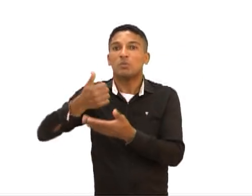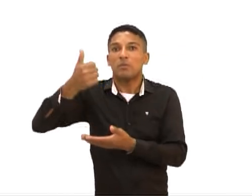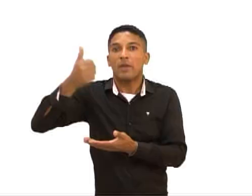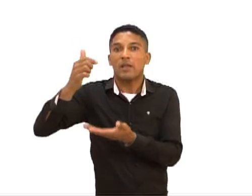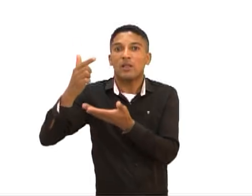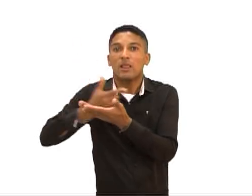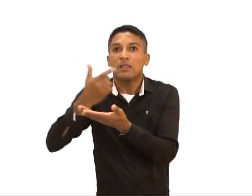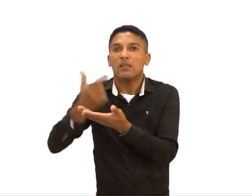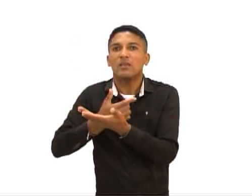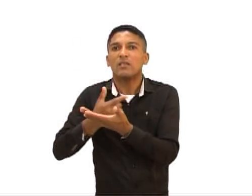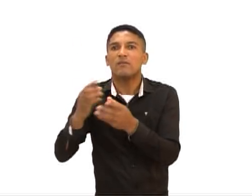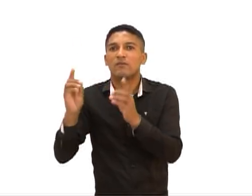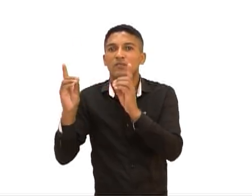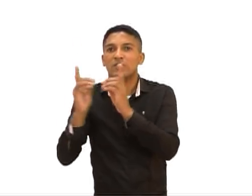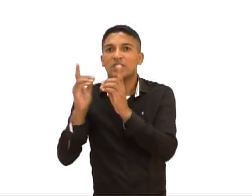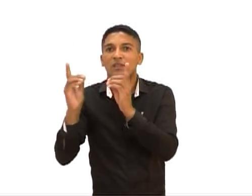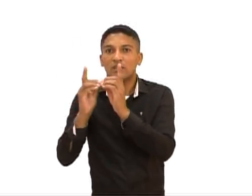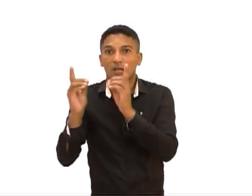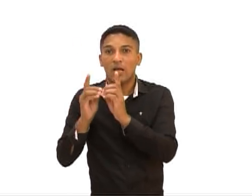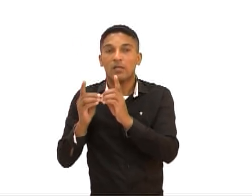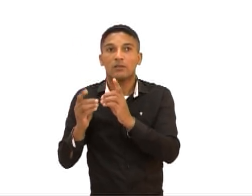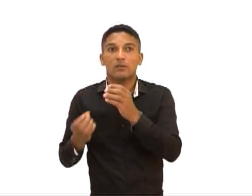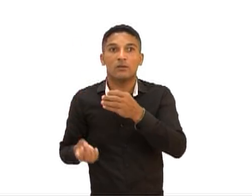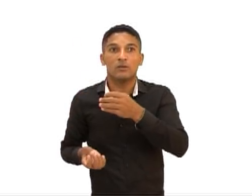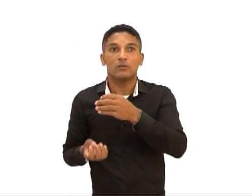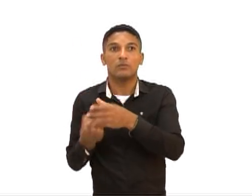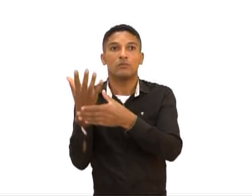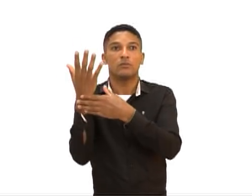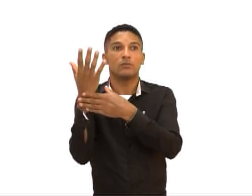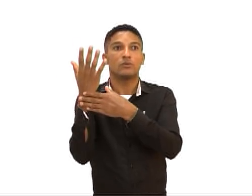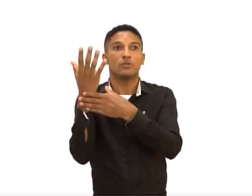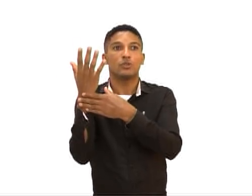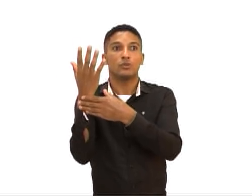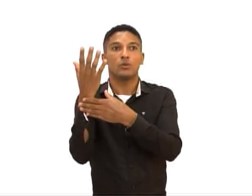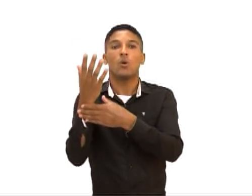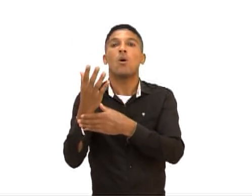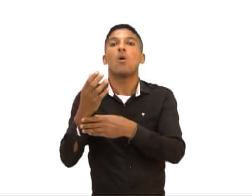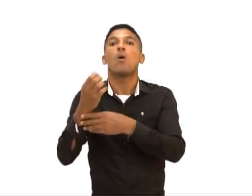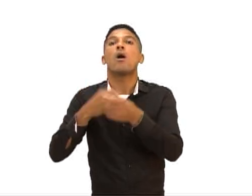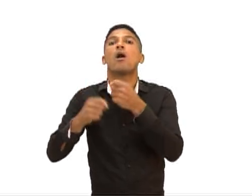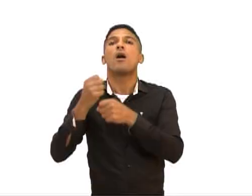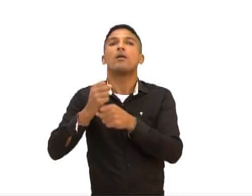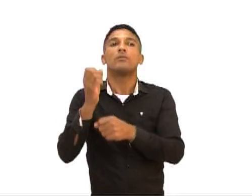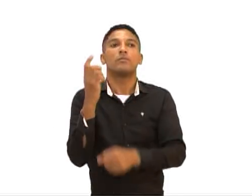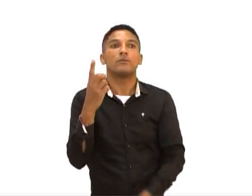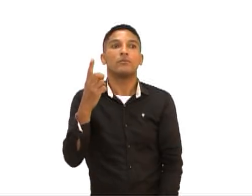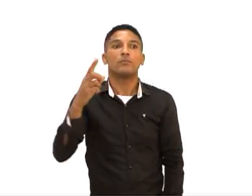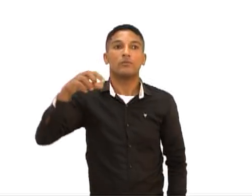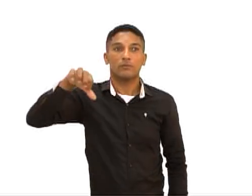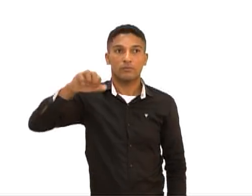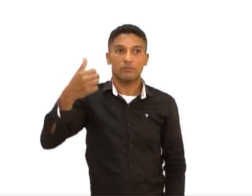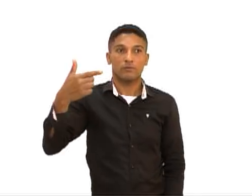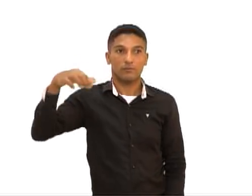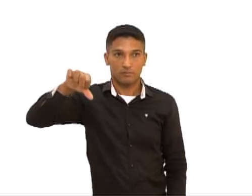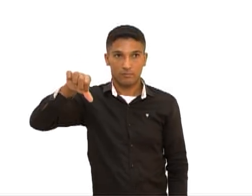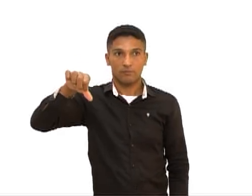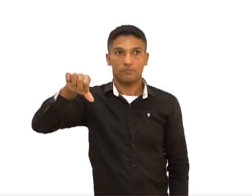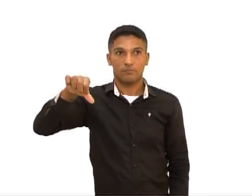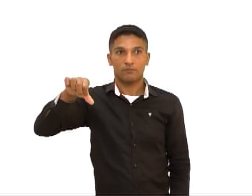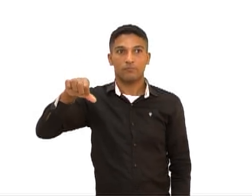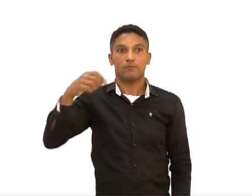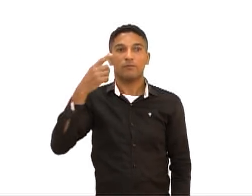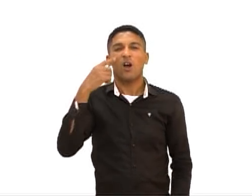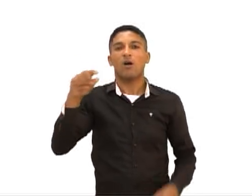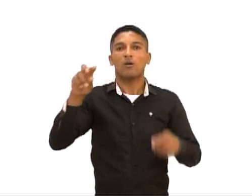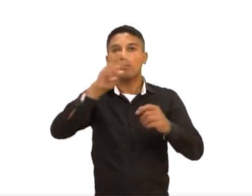Livro, INL. Esse instituto foi criado para legitimar o livro didático nacional e auxiliar na